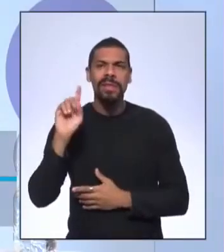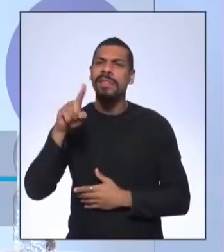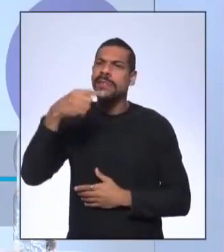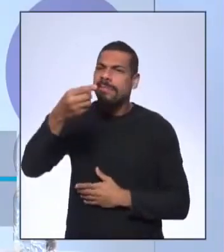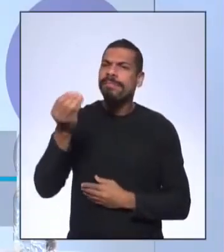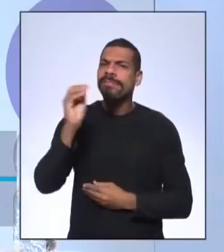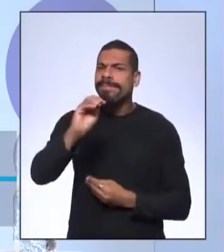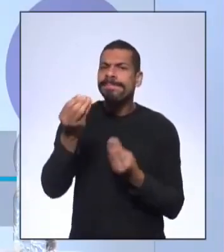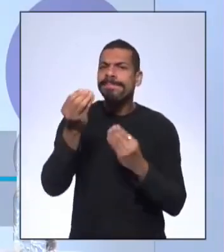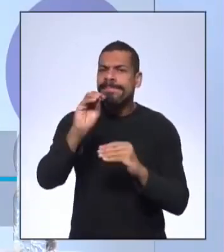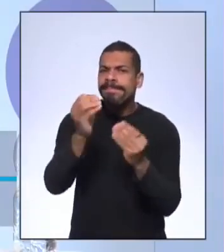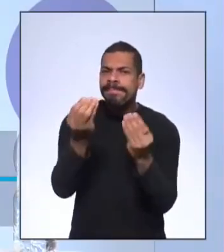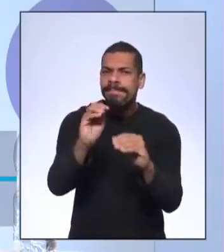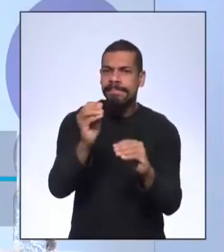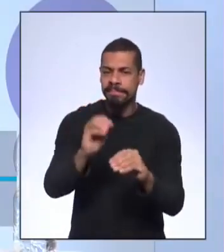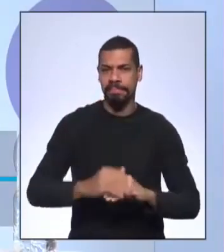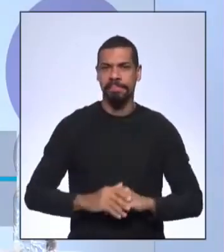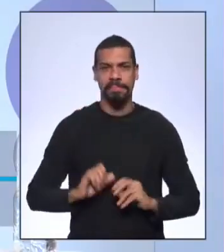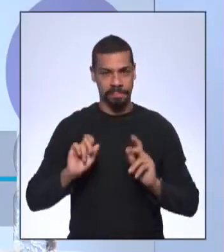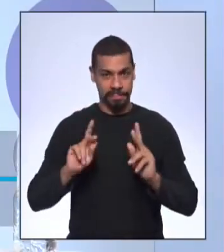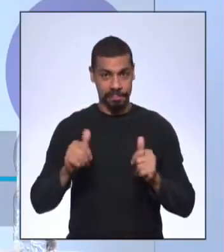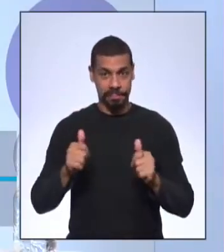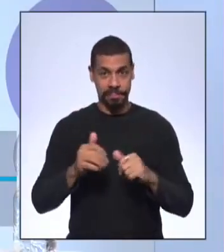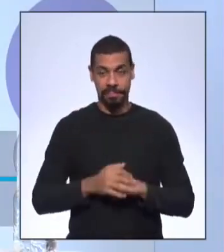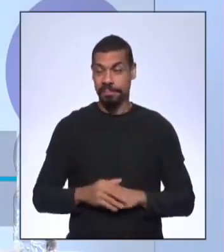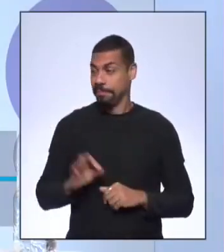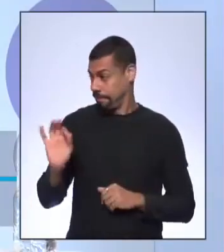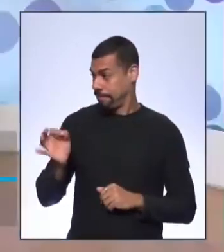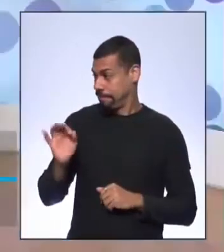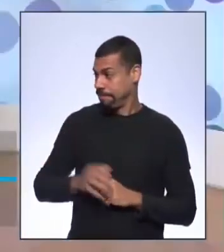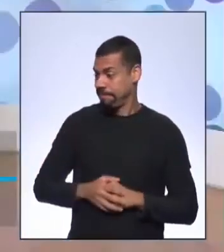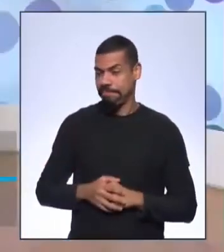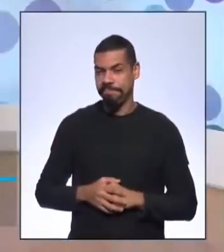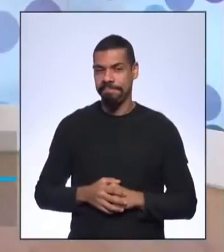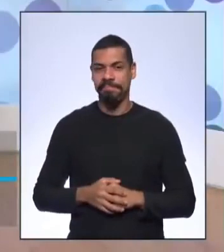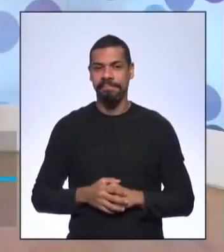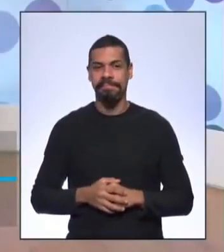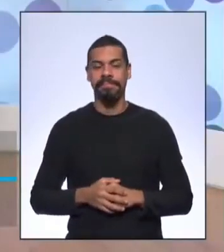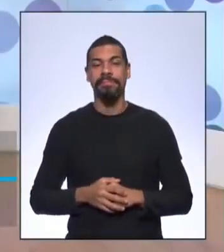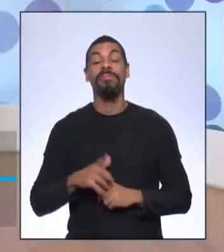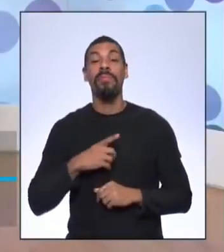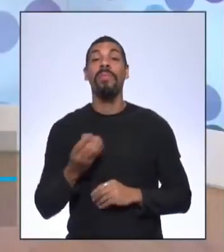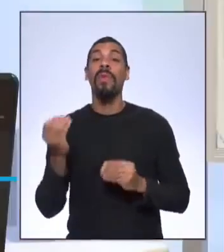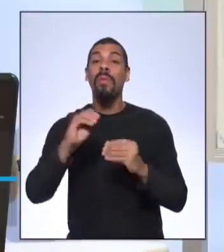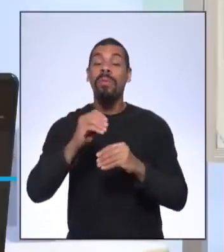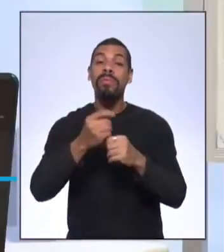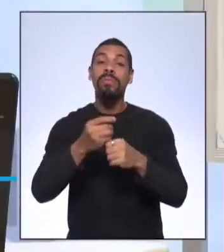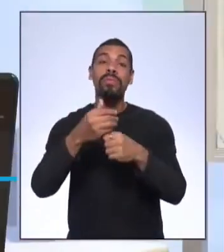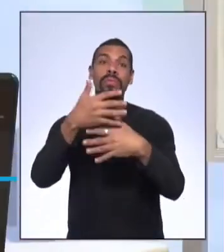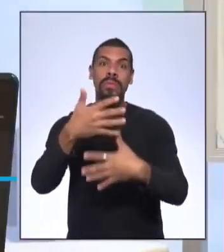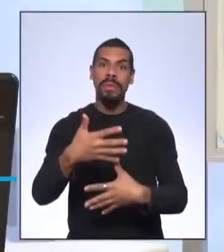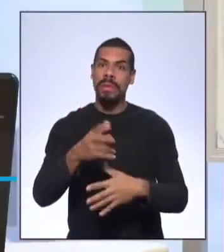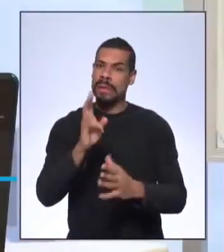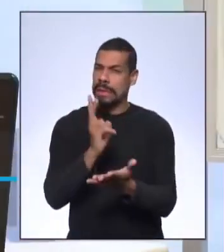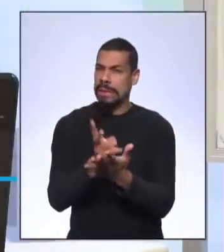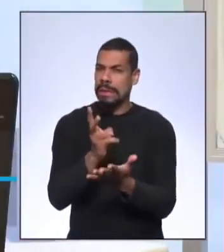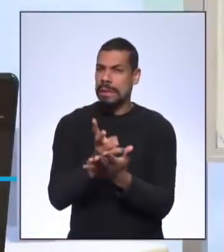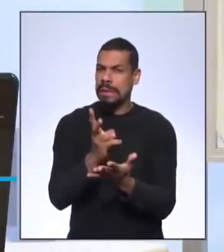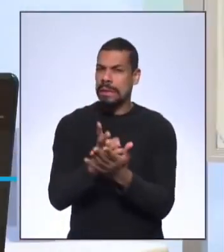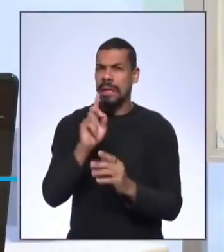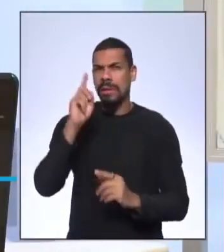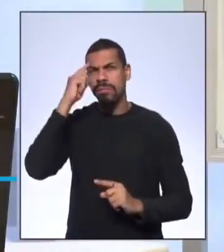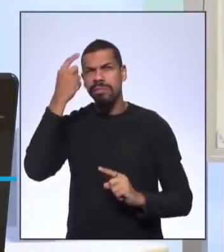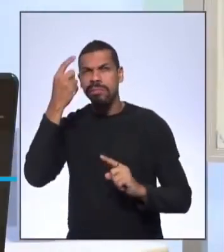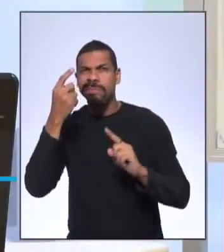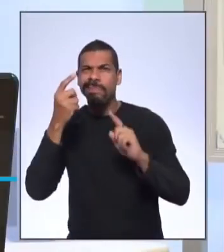vai tentar sanar todas essas dúvidas de vocês, não é isso, Jonas? É isso mesmo. Então coloquem no chat sempre, né? Uma